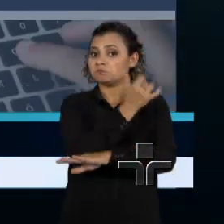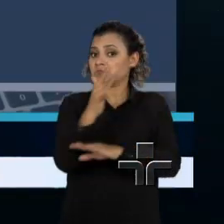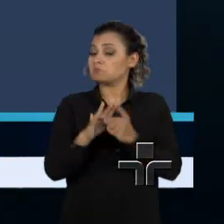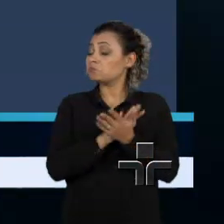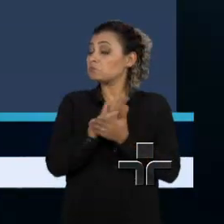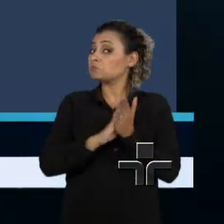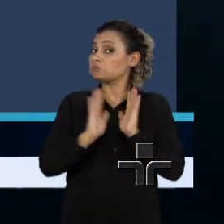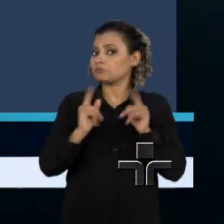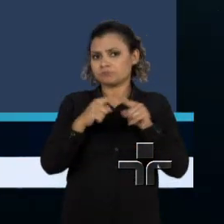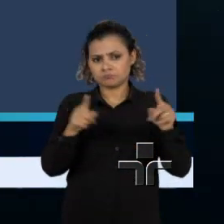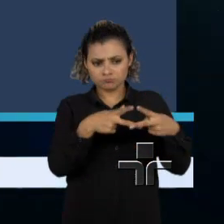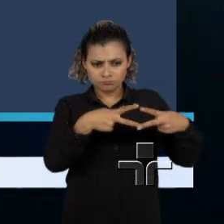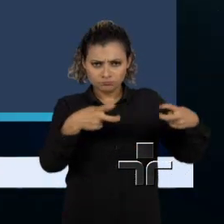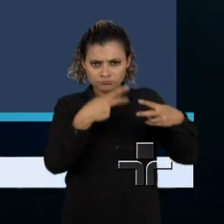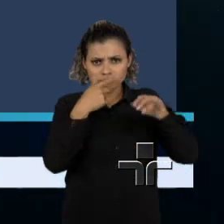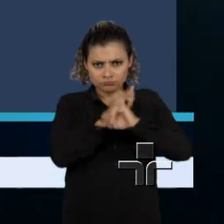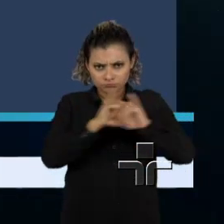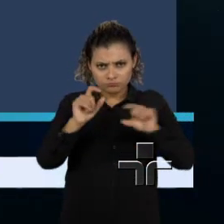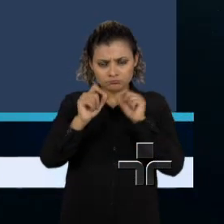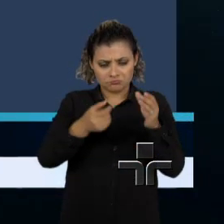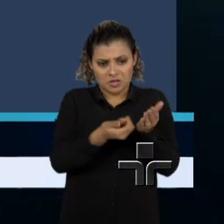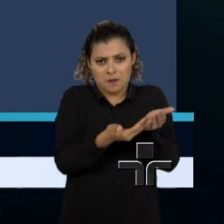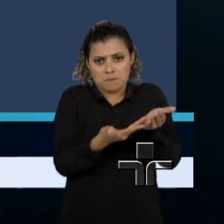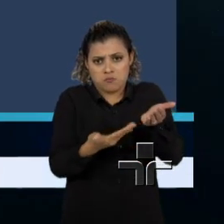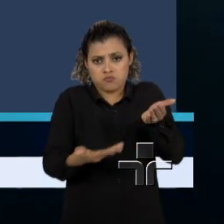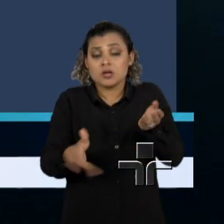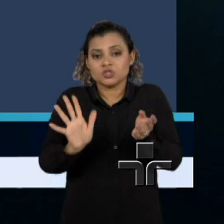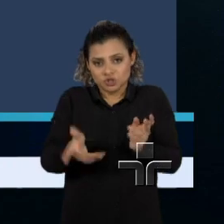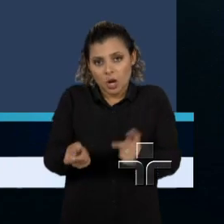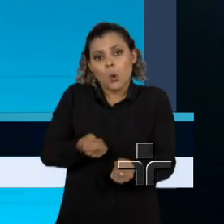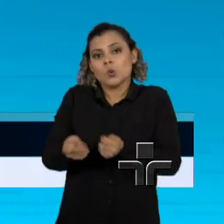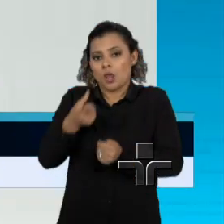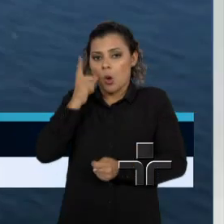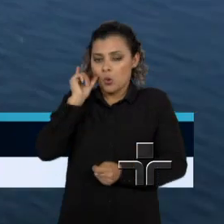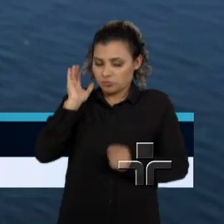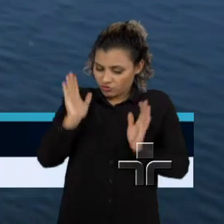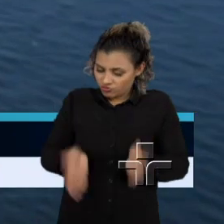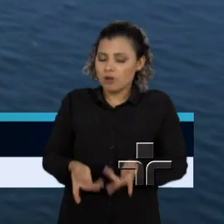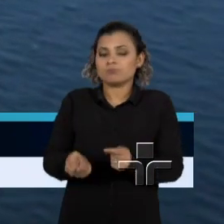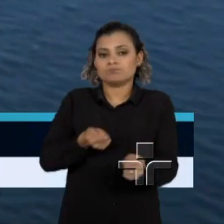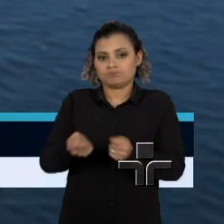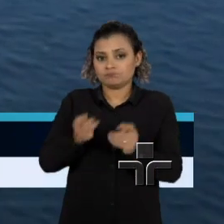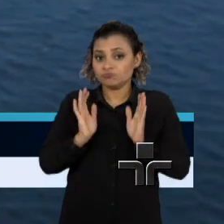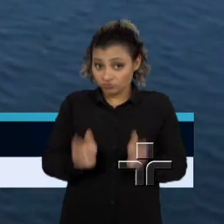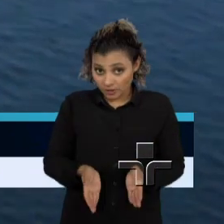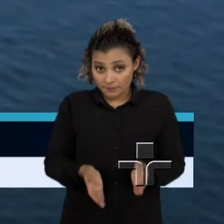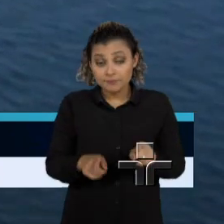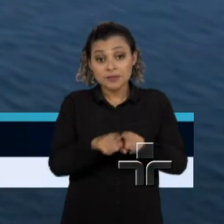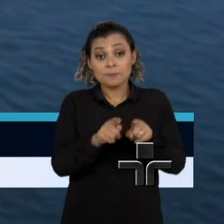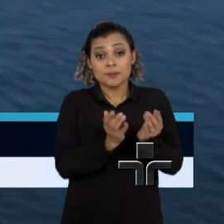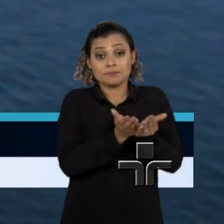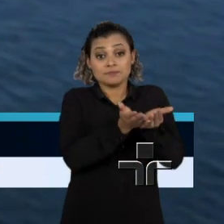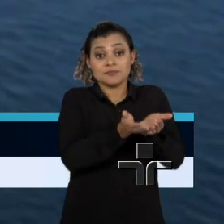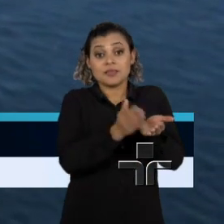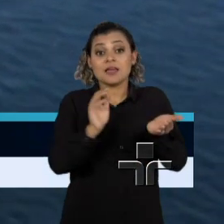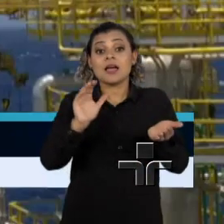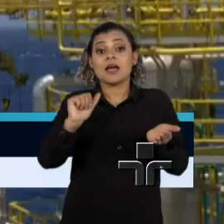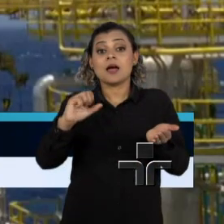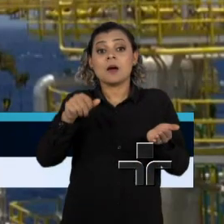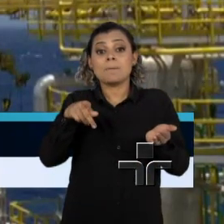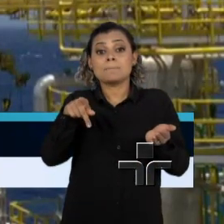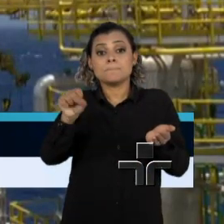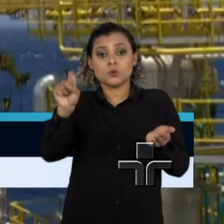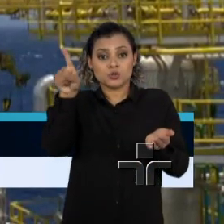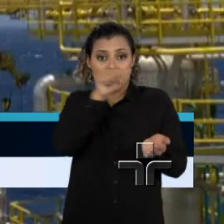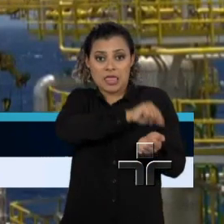a Petrobras informou que o vazamento está controlado desde ontem. Na Bacia de Campos, no Rio de Janeiro, a